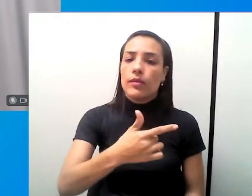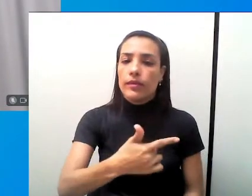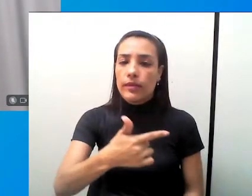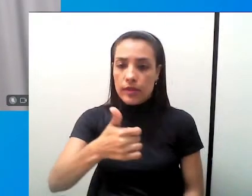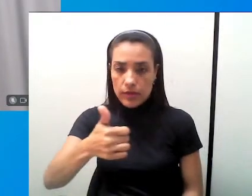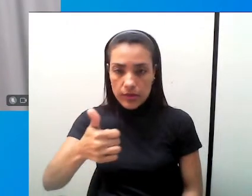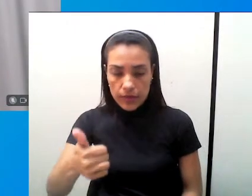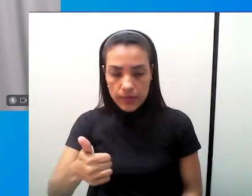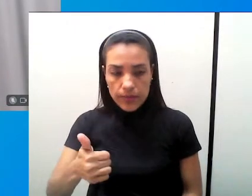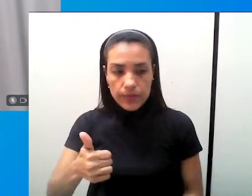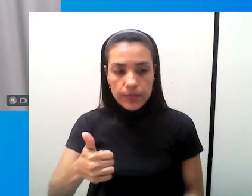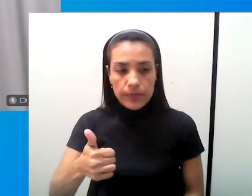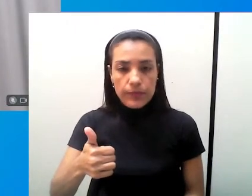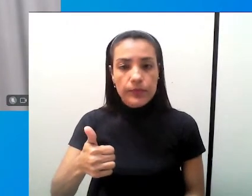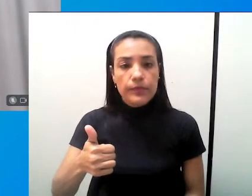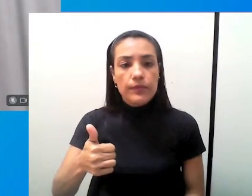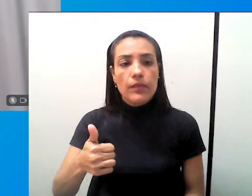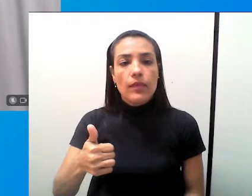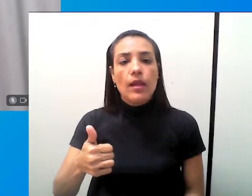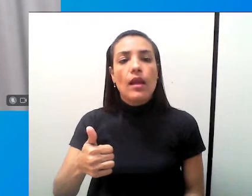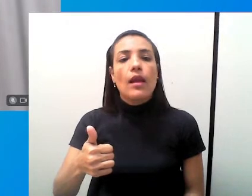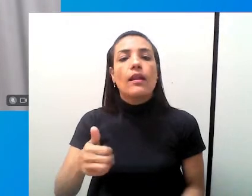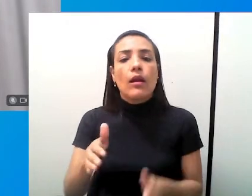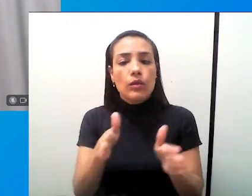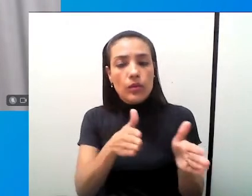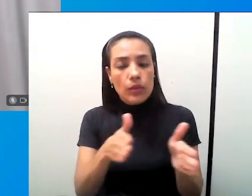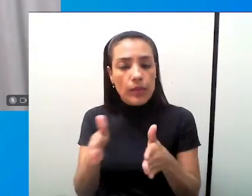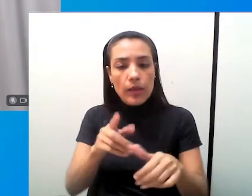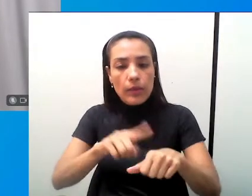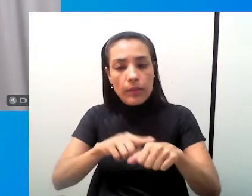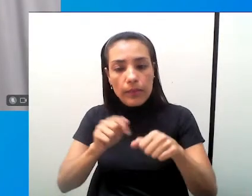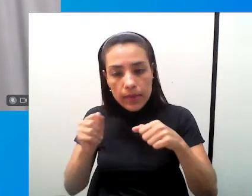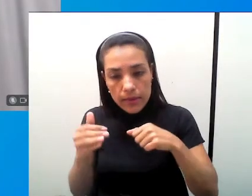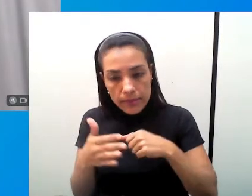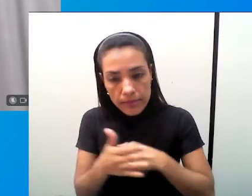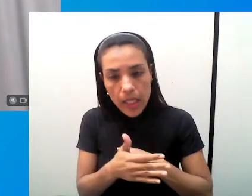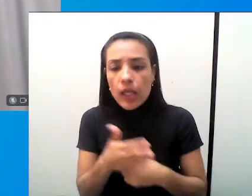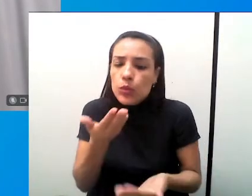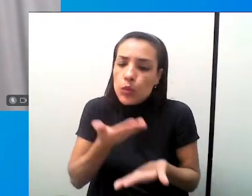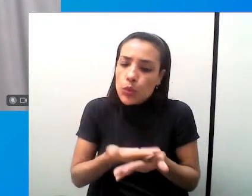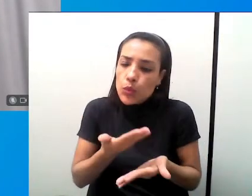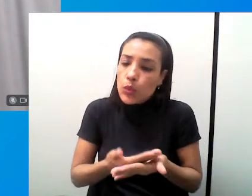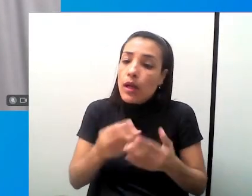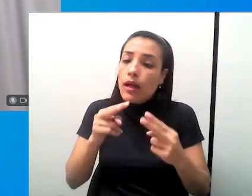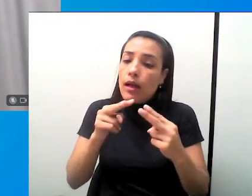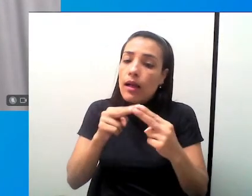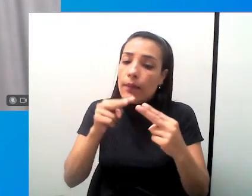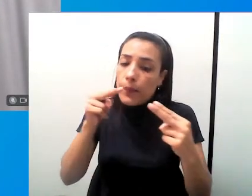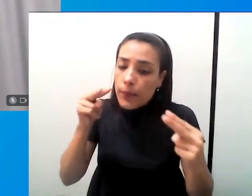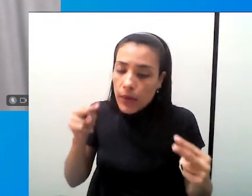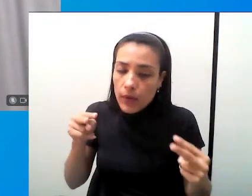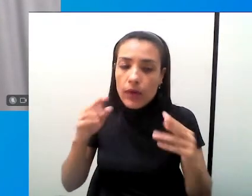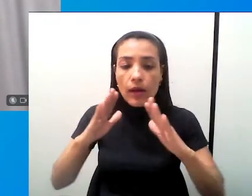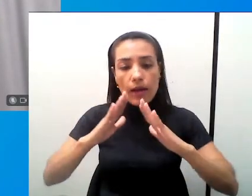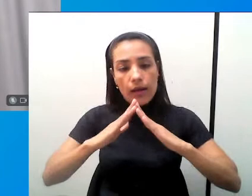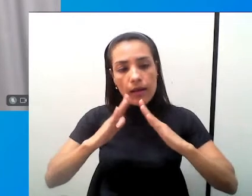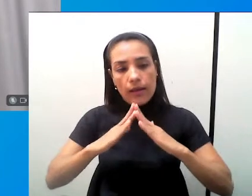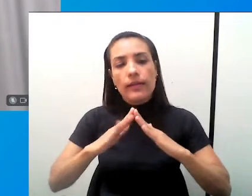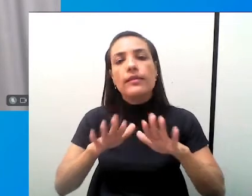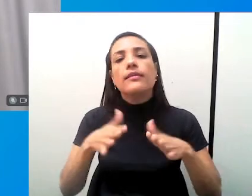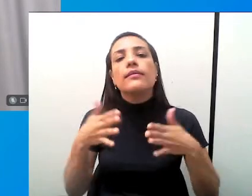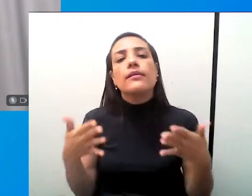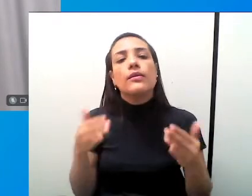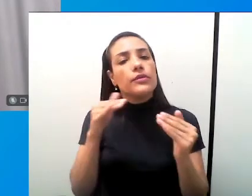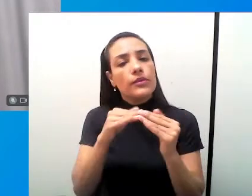então estávamos no período da pandemia, ensino remoto, então Conforme eu